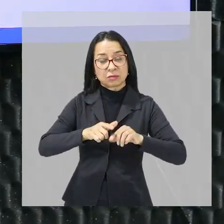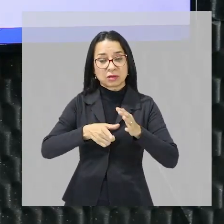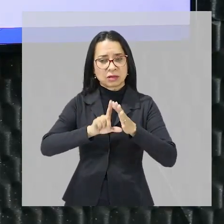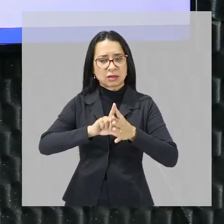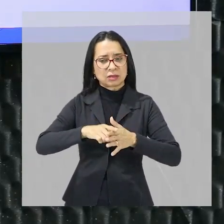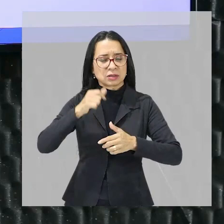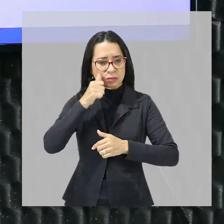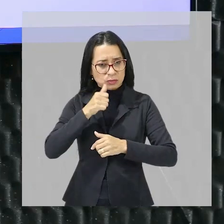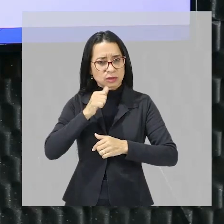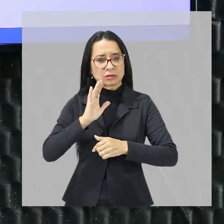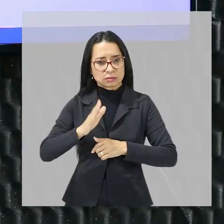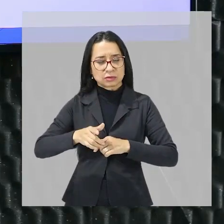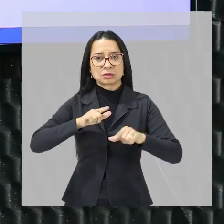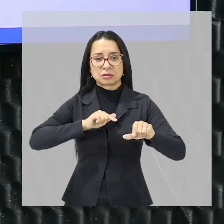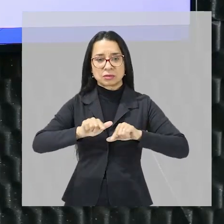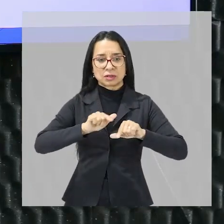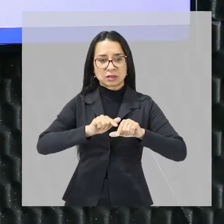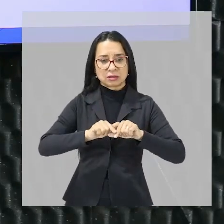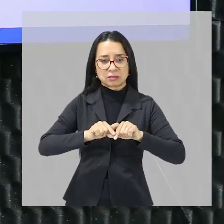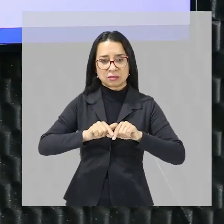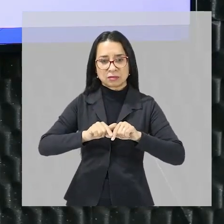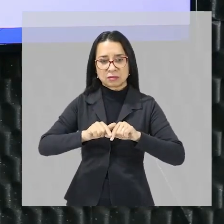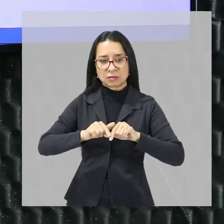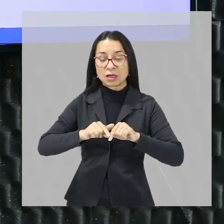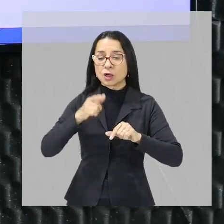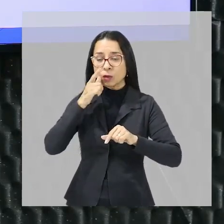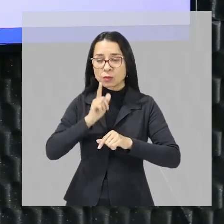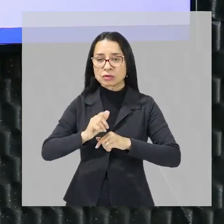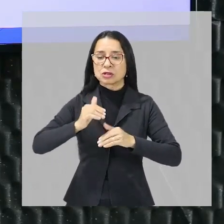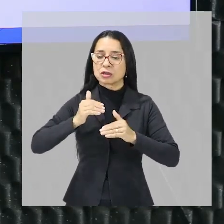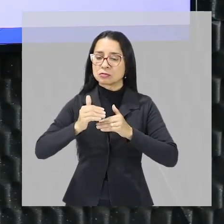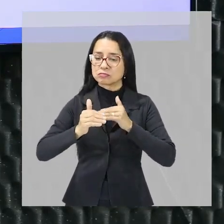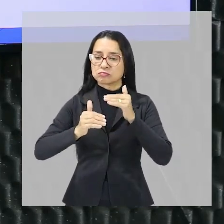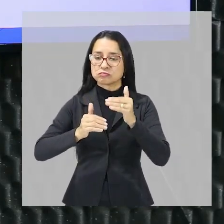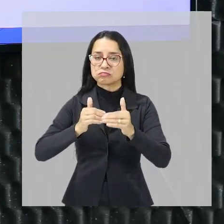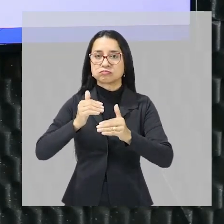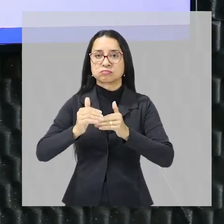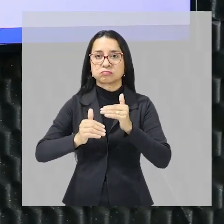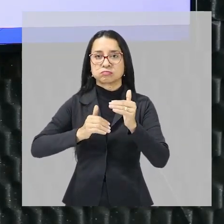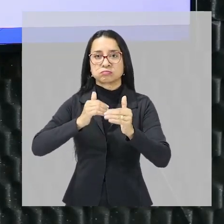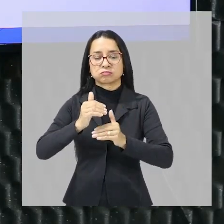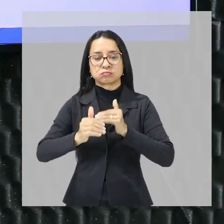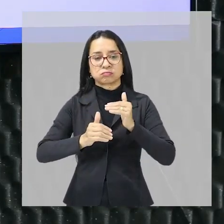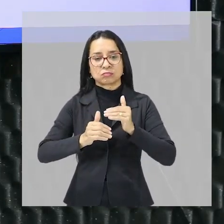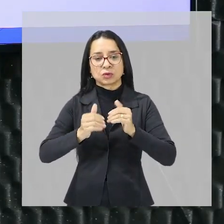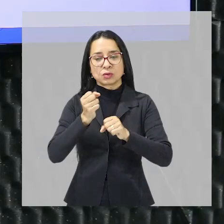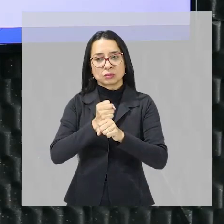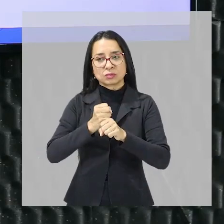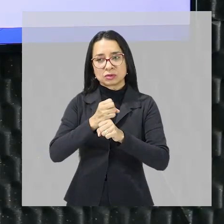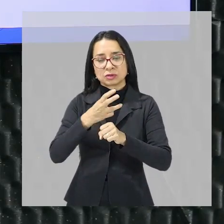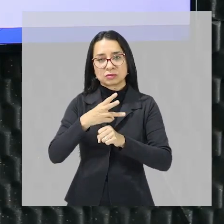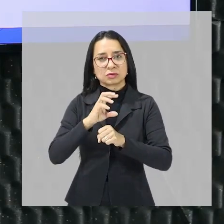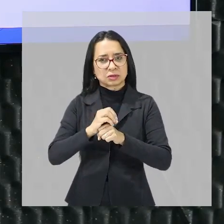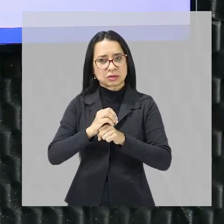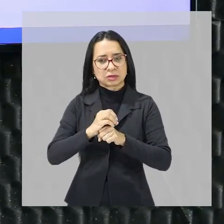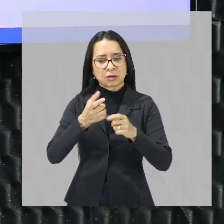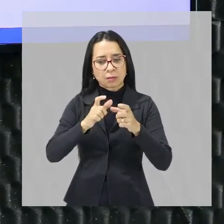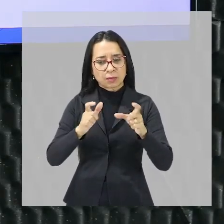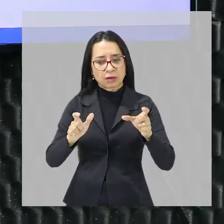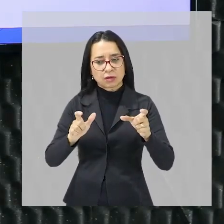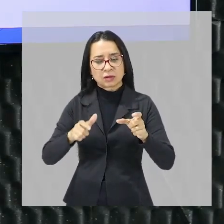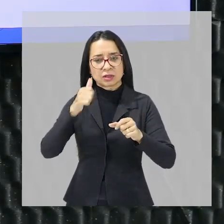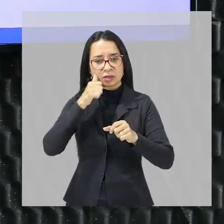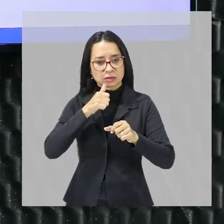vai sendo conquistado gradativamente. Mas os anos 30 ainda é um período da história do Brasil onde a maior parte das mulheres